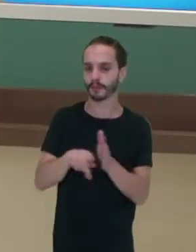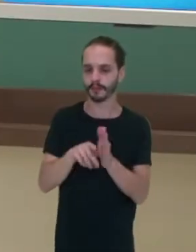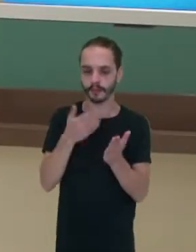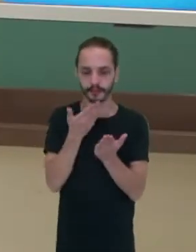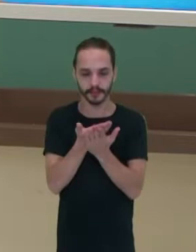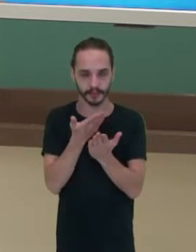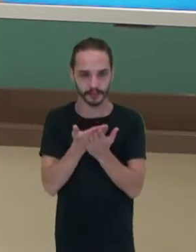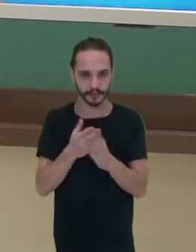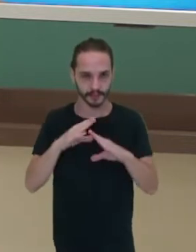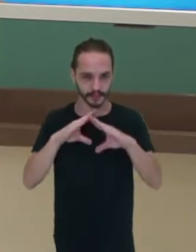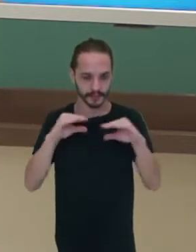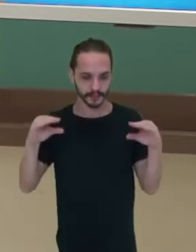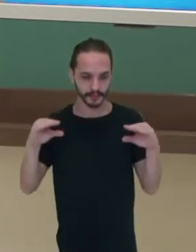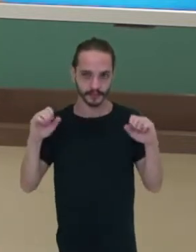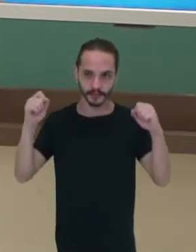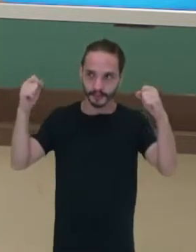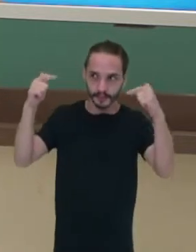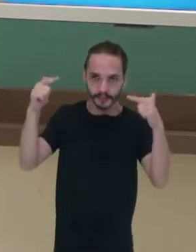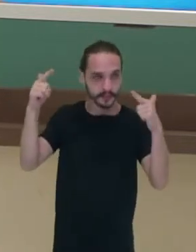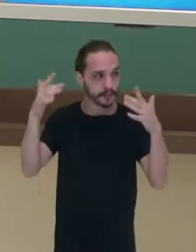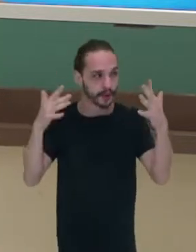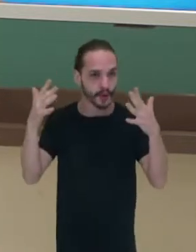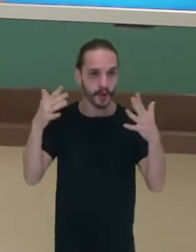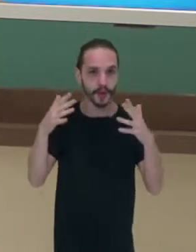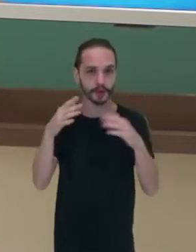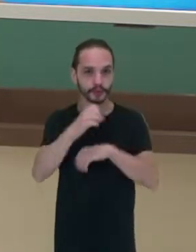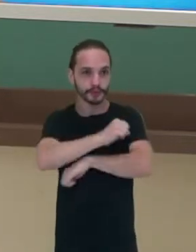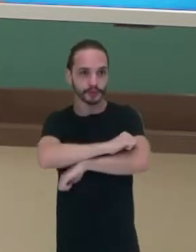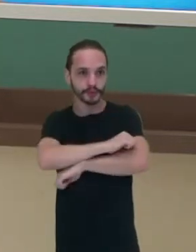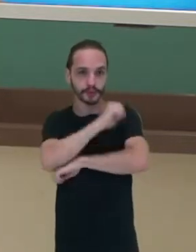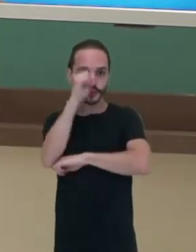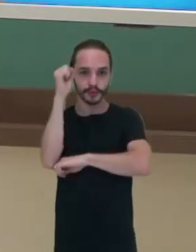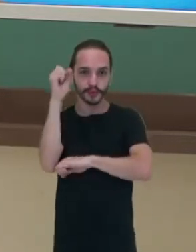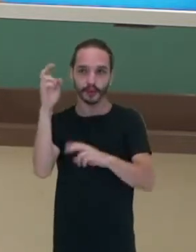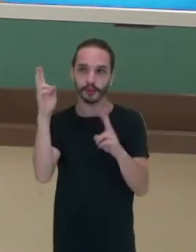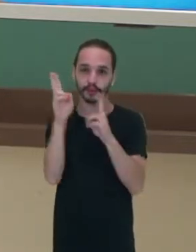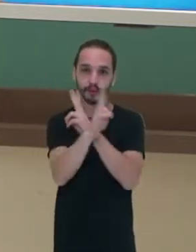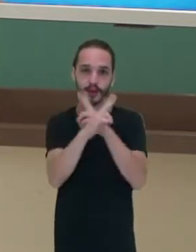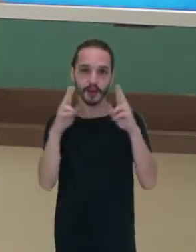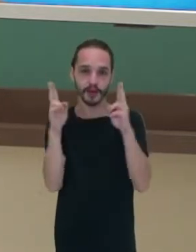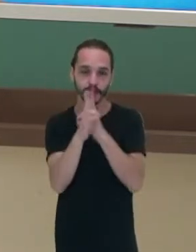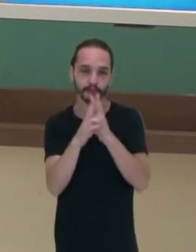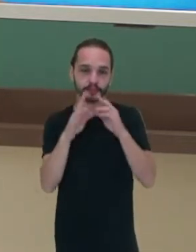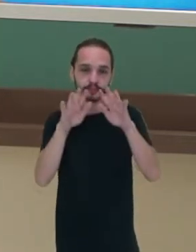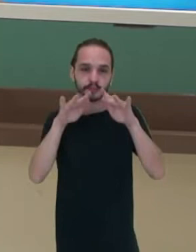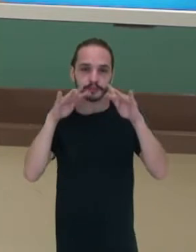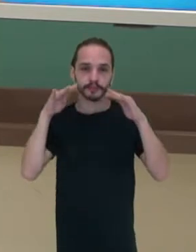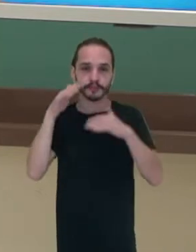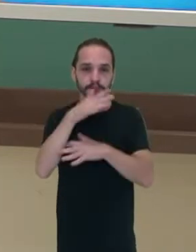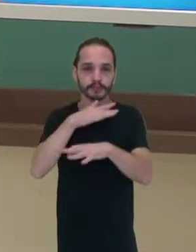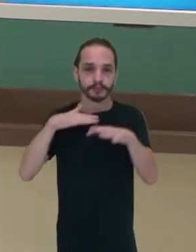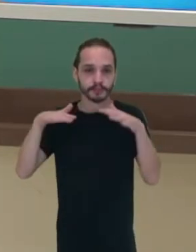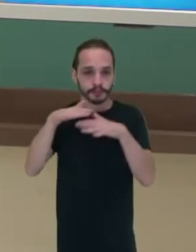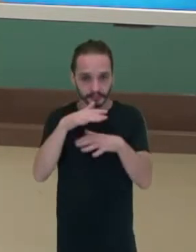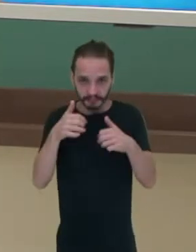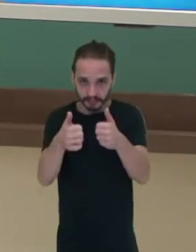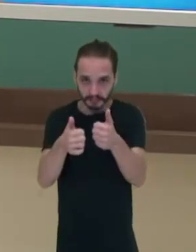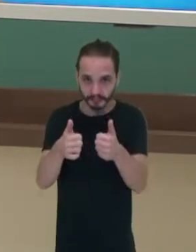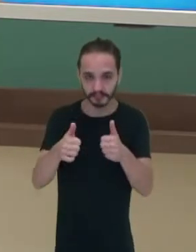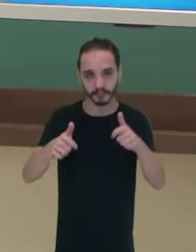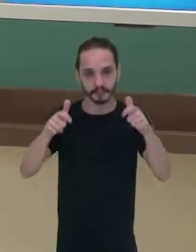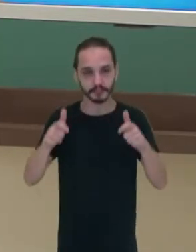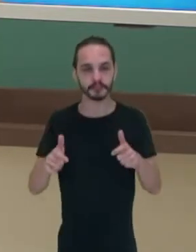estudar? Confortável? Luminosidade, janelas abertas para ali, né? Passagem de ar, aquela corrente de ar, aquele